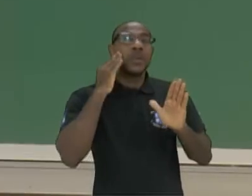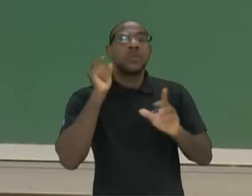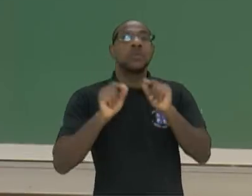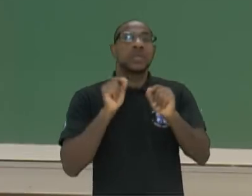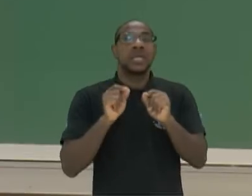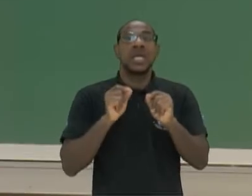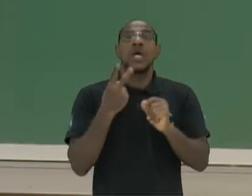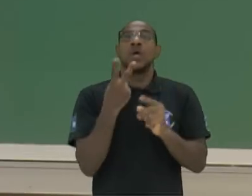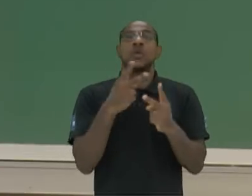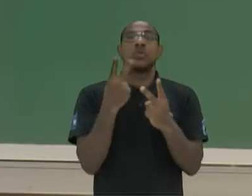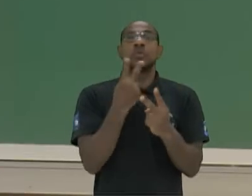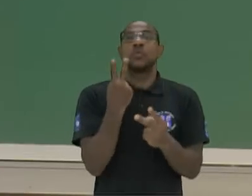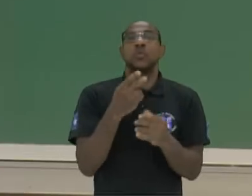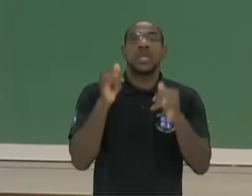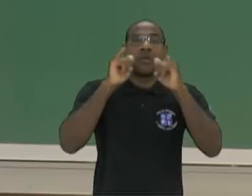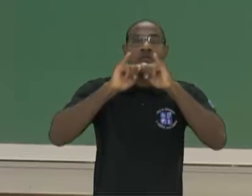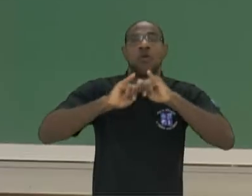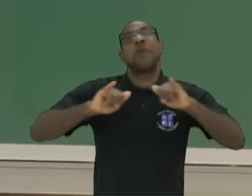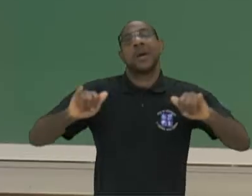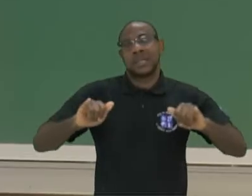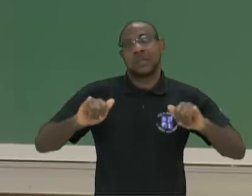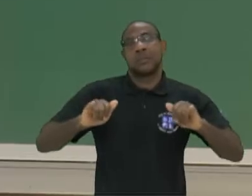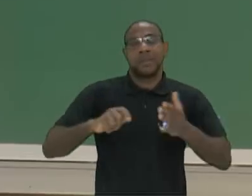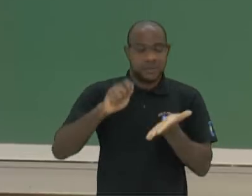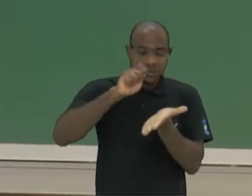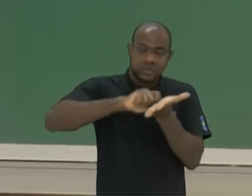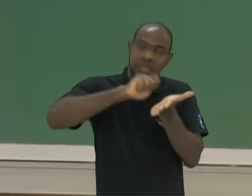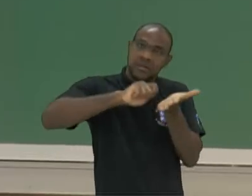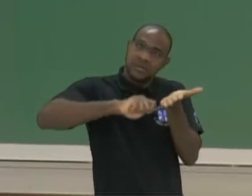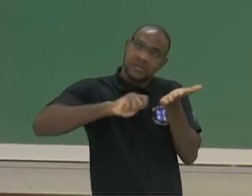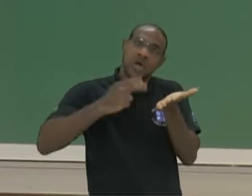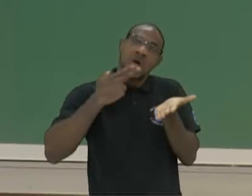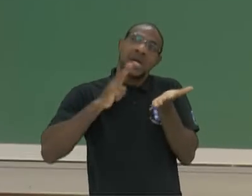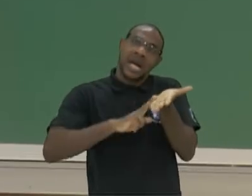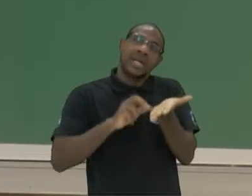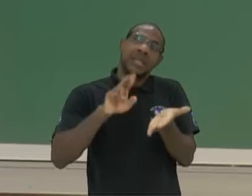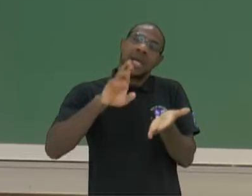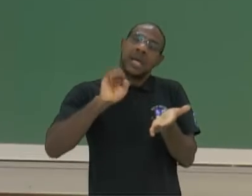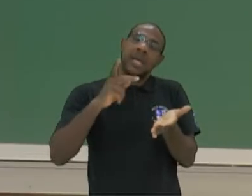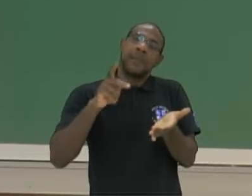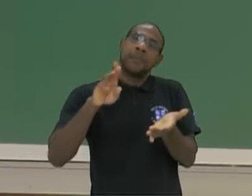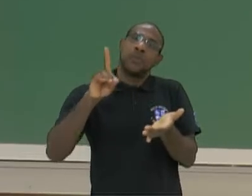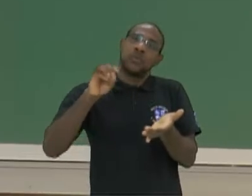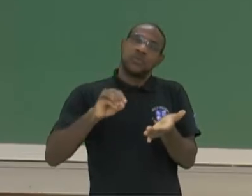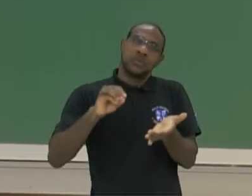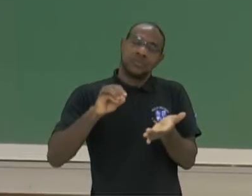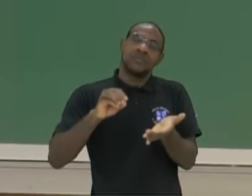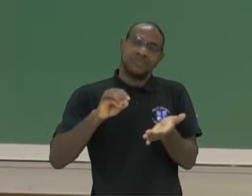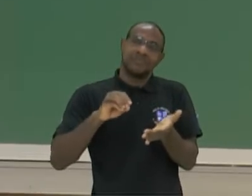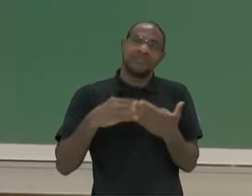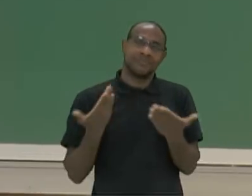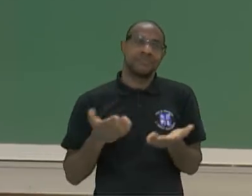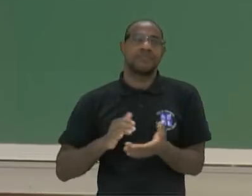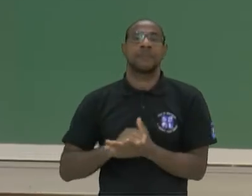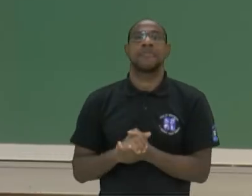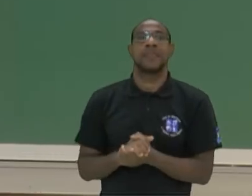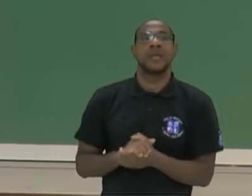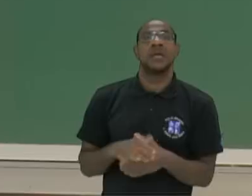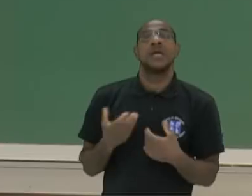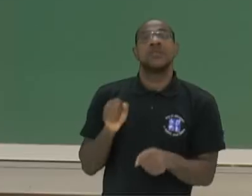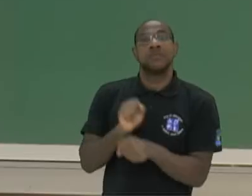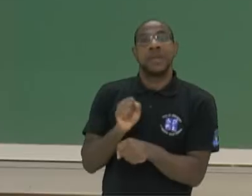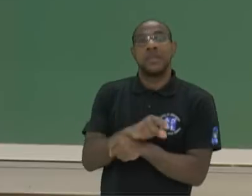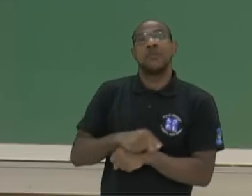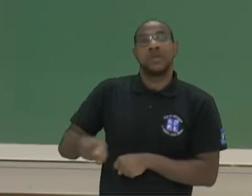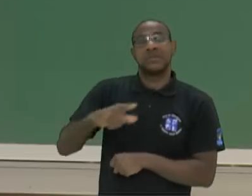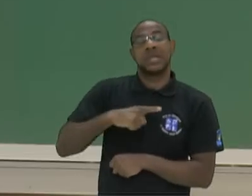2 notícias para a gente poder escrever cartas de repúdio. Produzimos 2 textos, 2 cartas de repúdio. Espero que